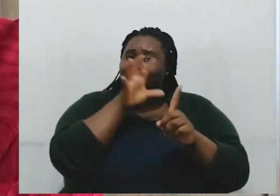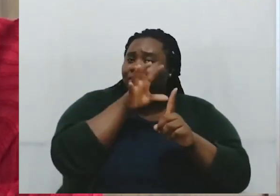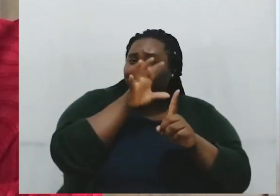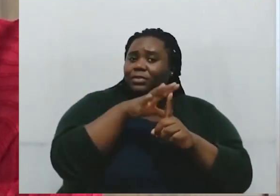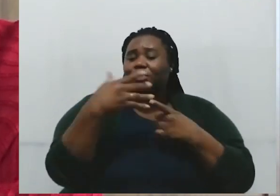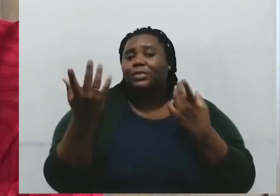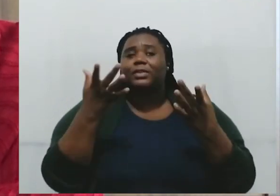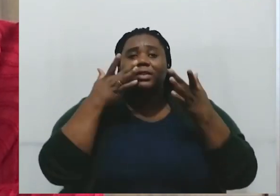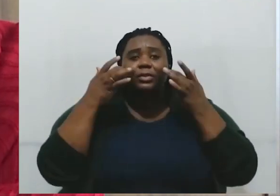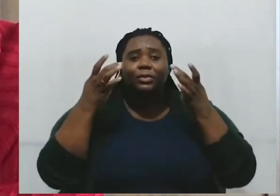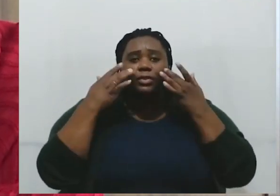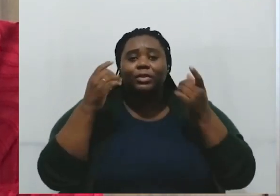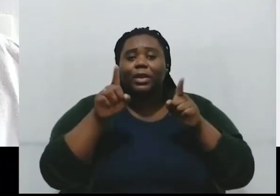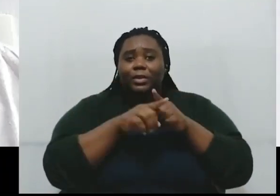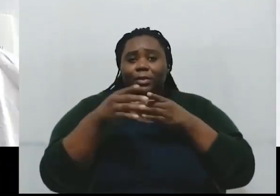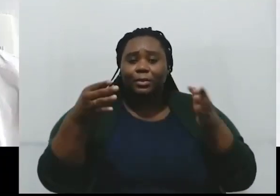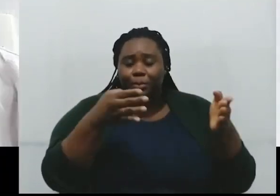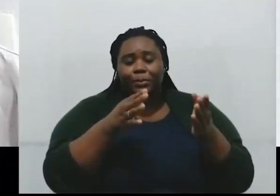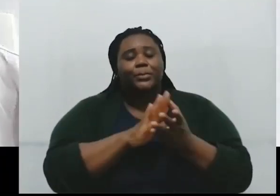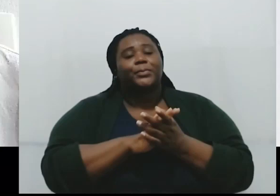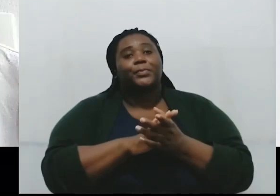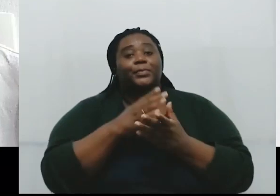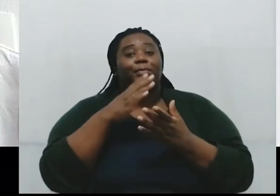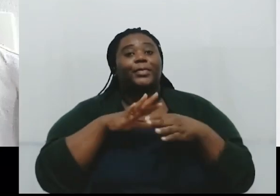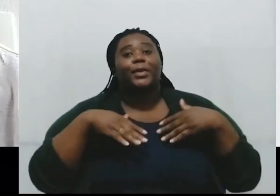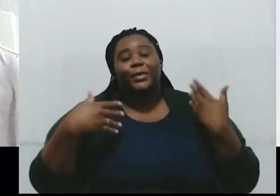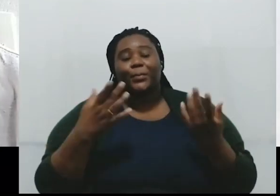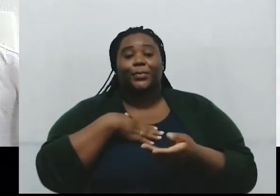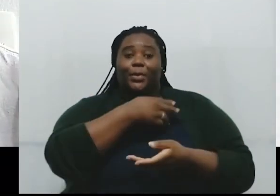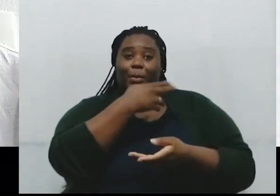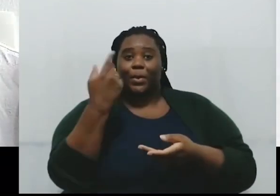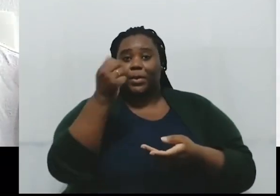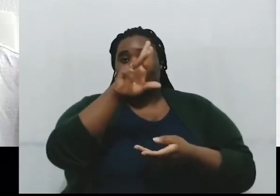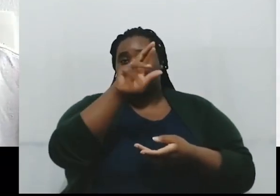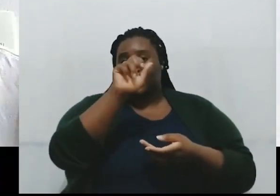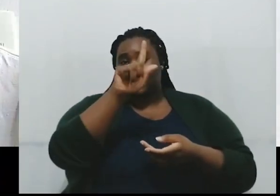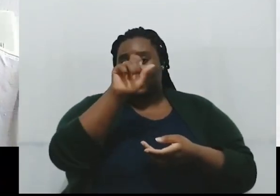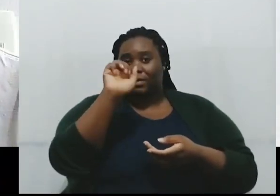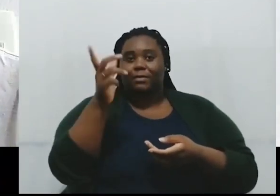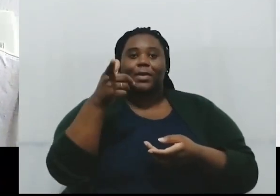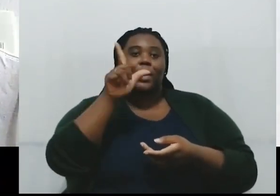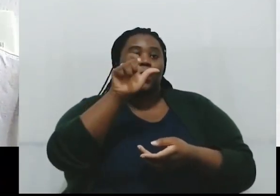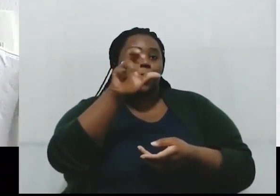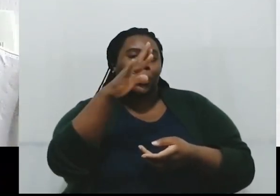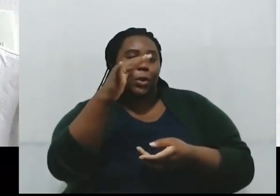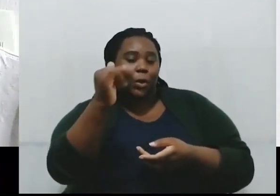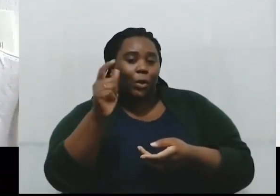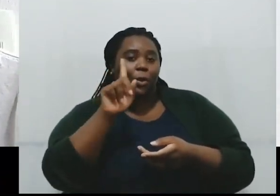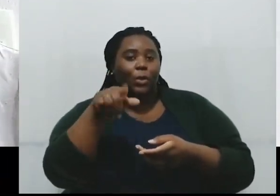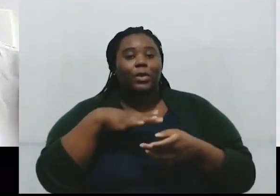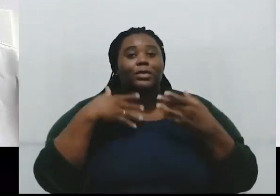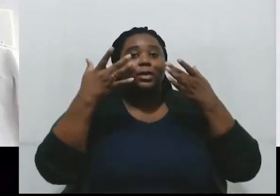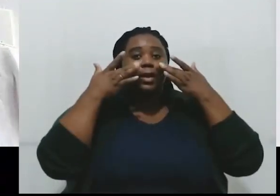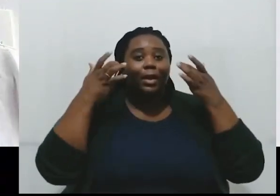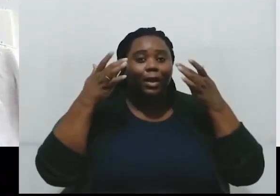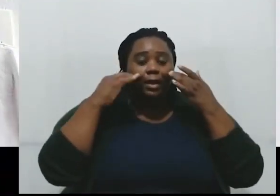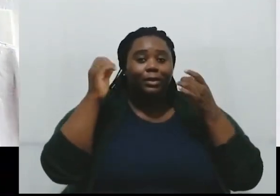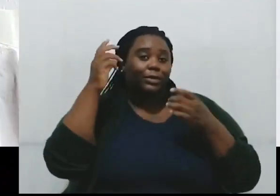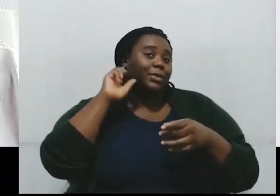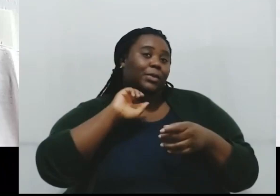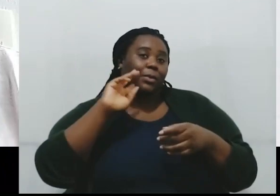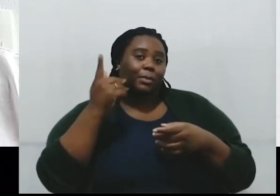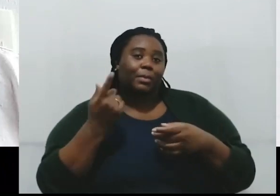suas práticas em direção. Bom, eu sou Rafael Lucas Bacelar, artista belo-horizontino, sou